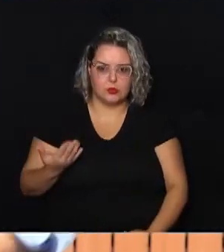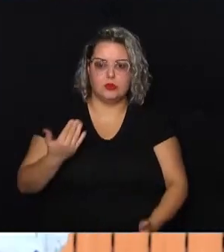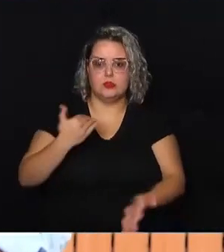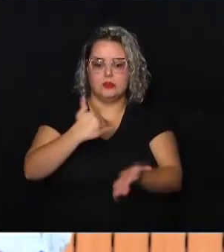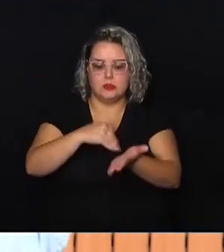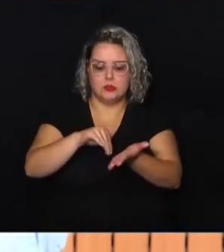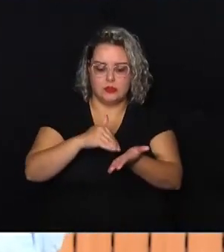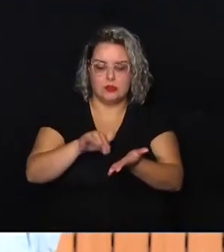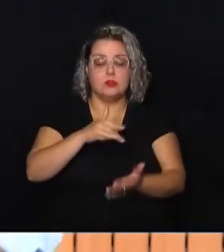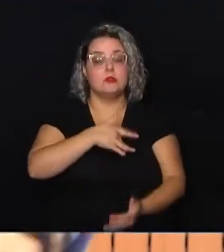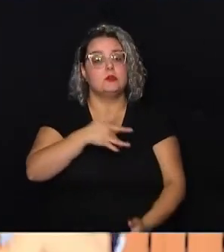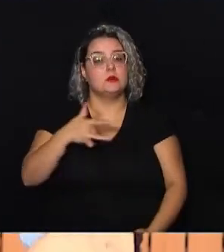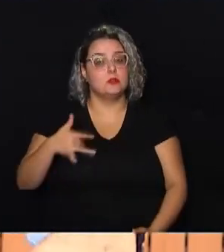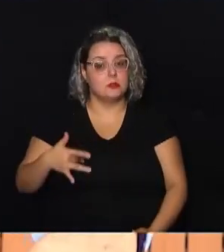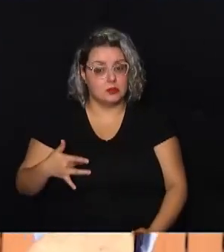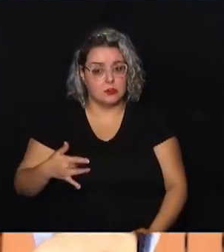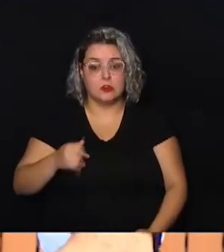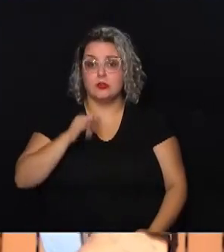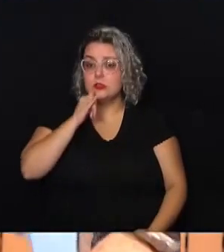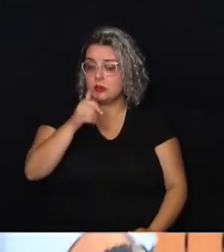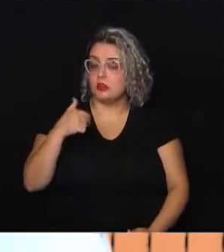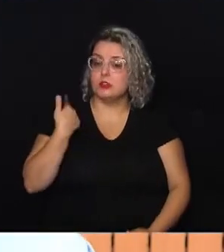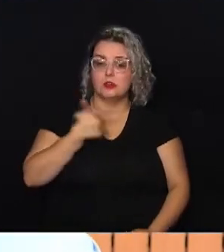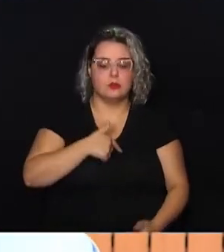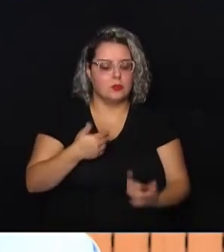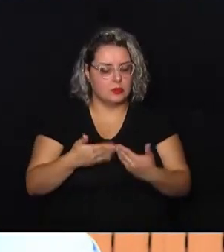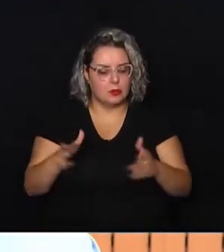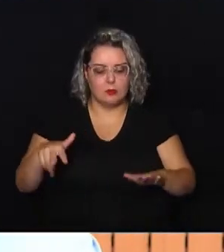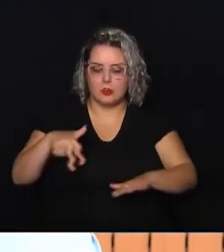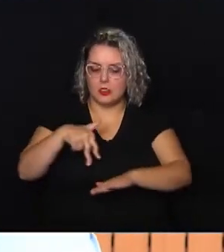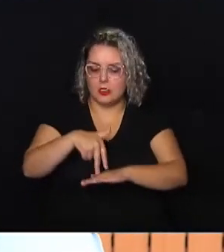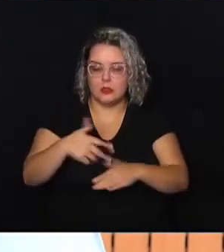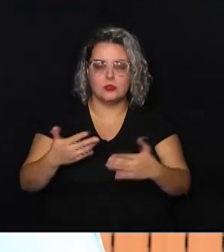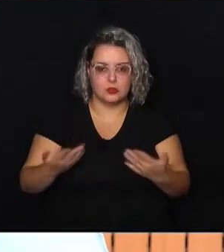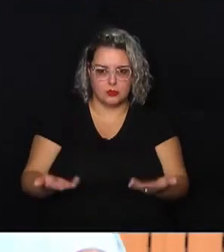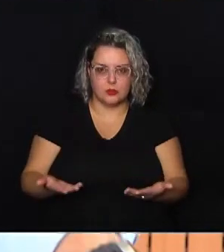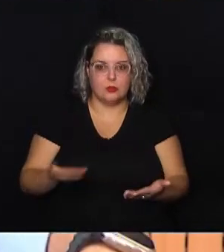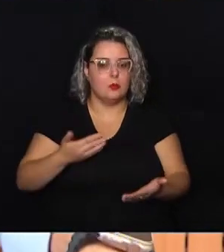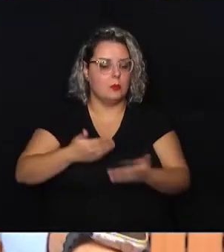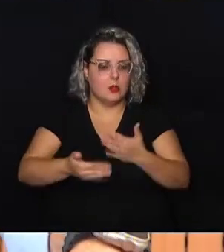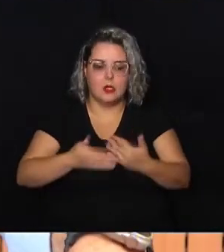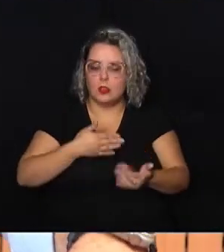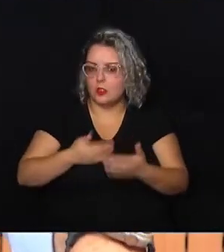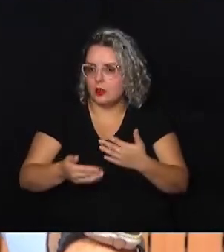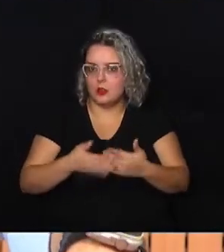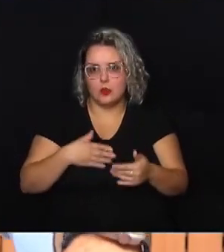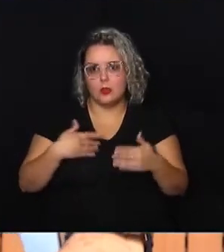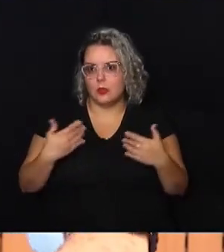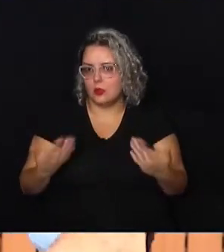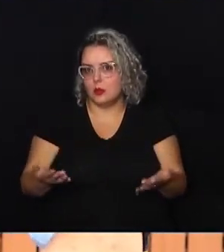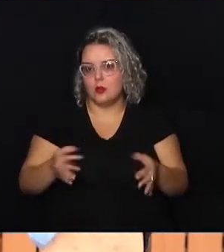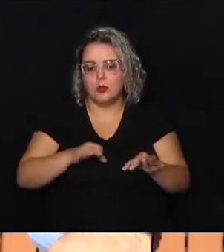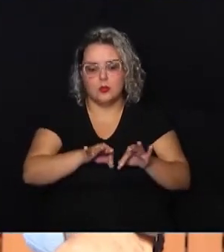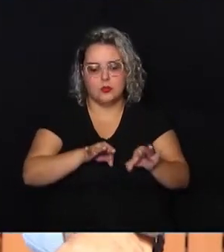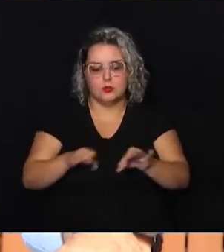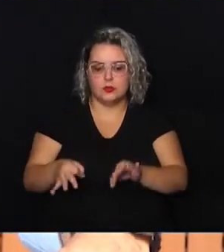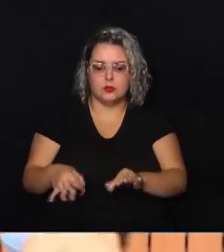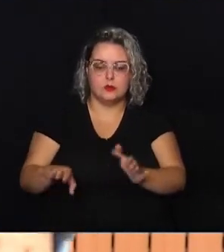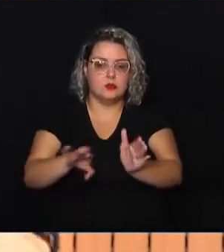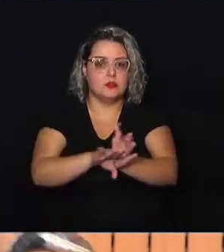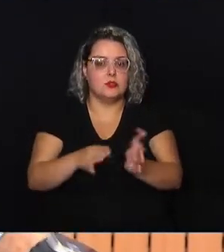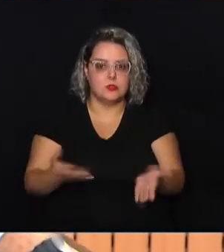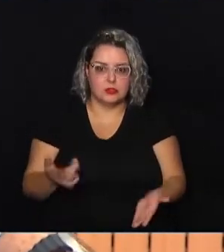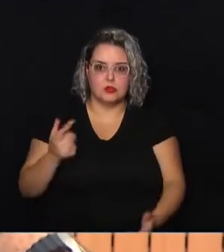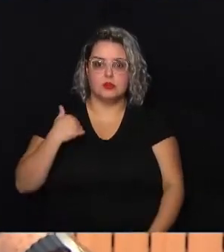Secretaria de Saúde, dizer que nós estamos aqui à disposição para quaisquer que sejam os projetos que venham, nós iremos